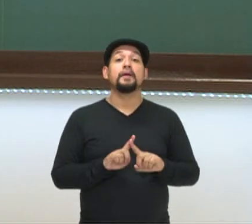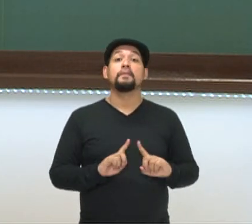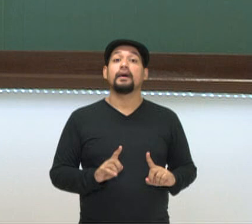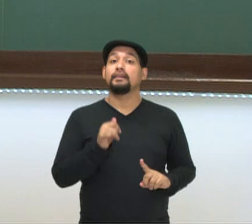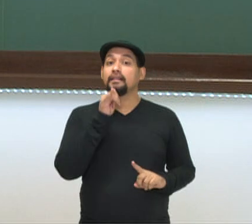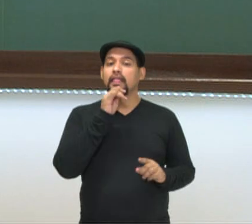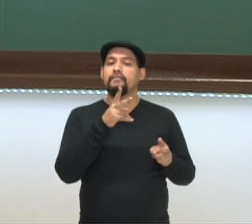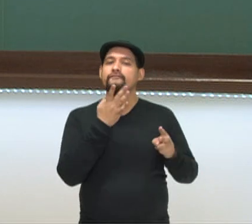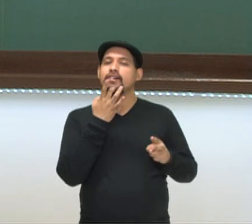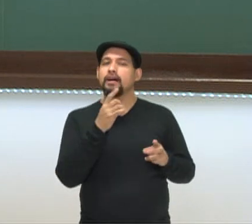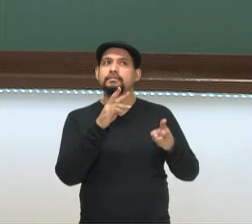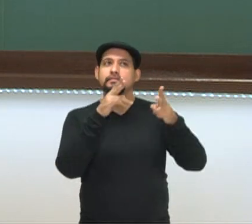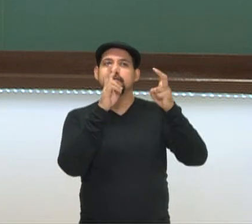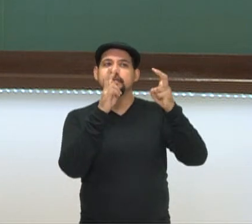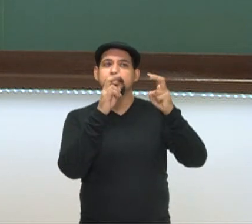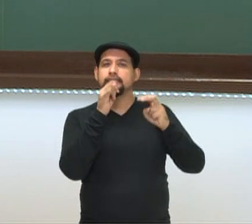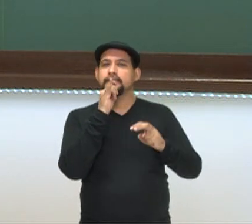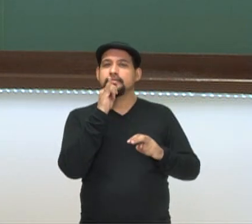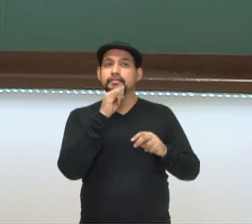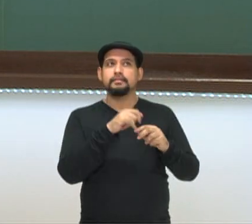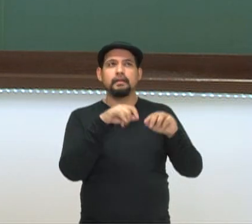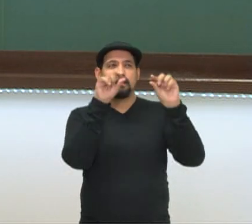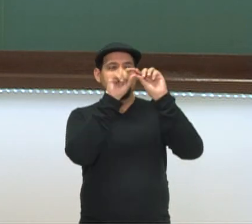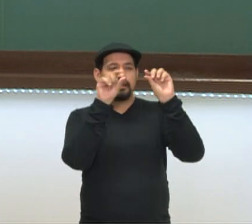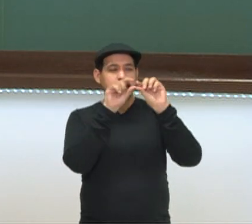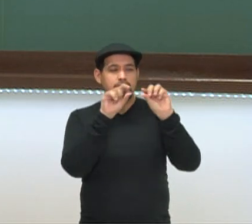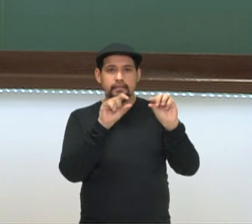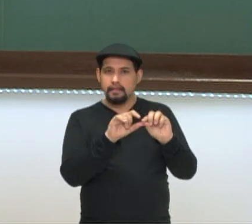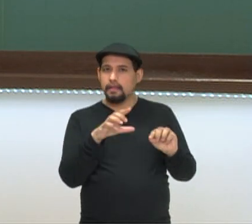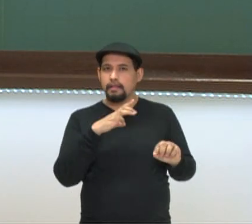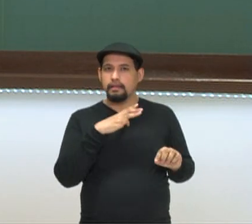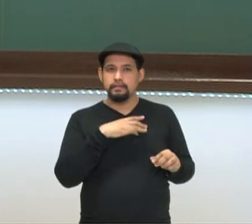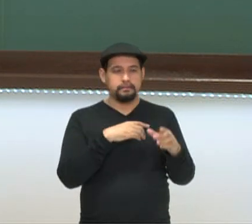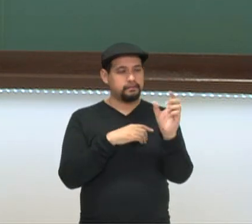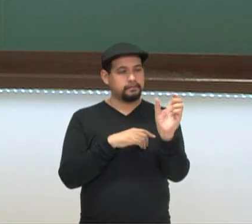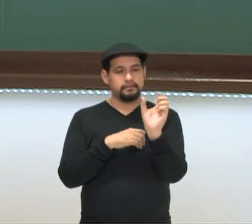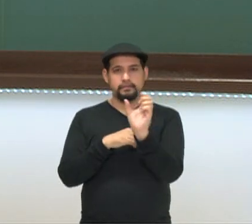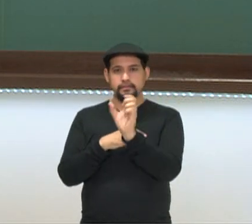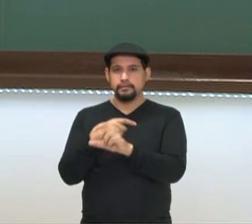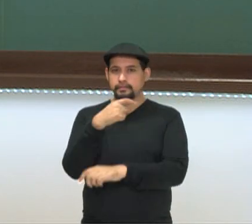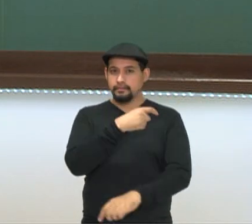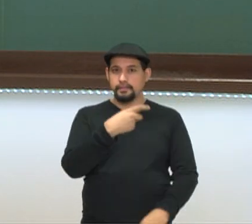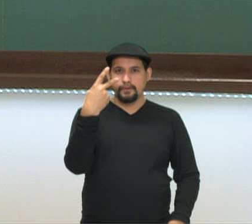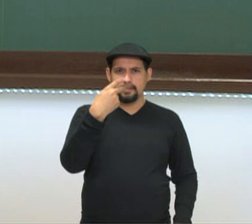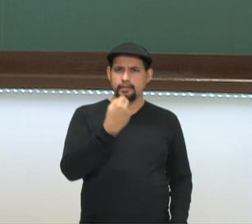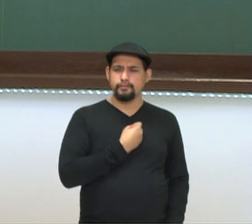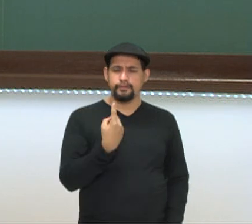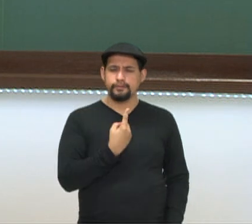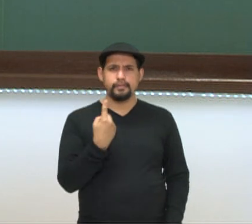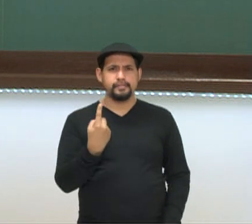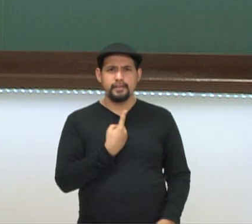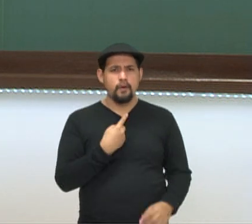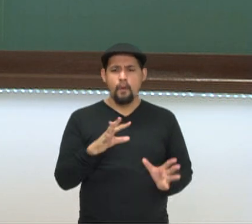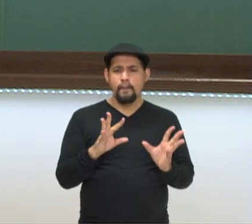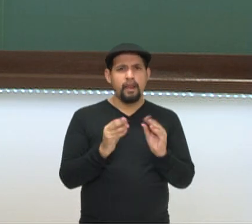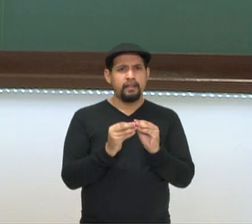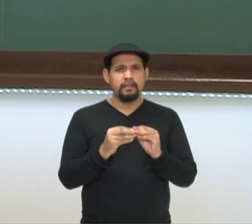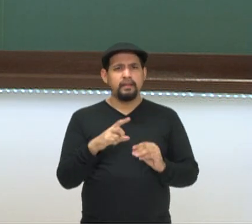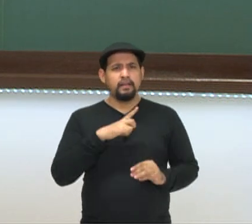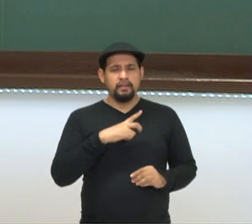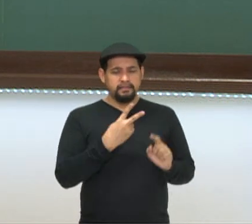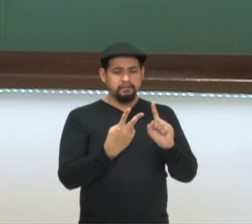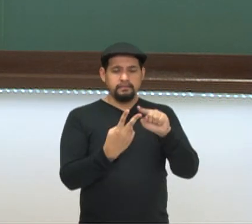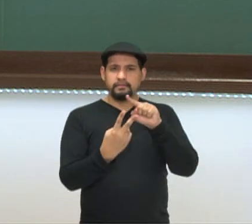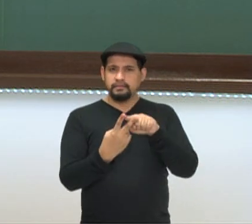fácil identificar ainda é você olhar os termos tem os três termos x ao quadrado x 1 número sozinho completa tem